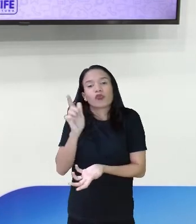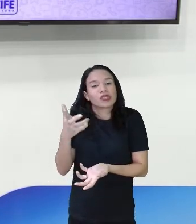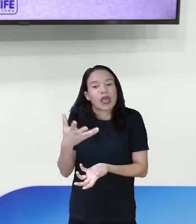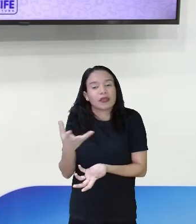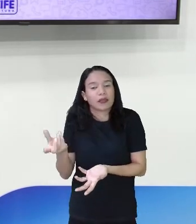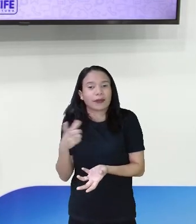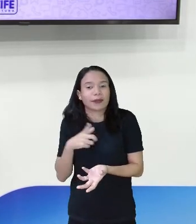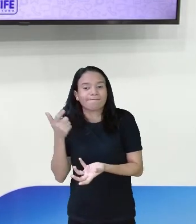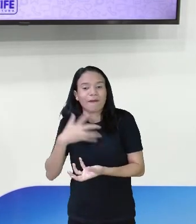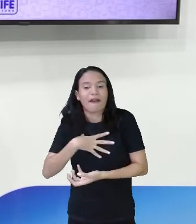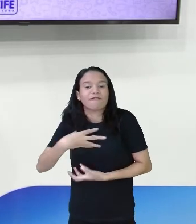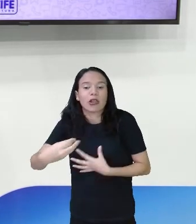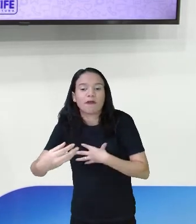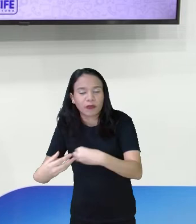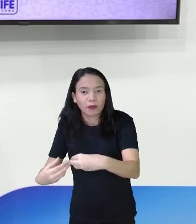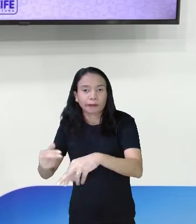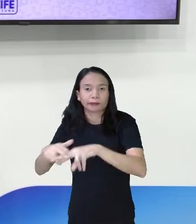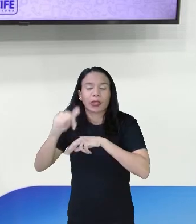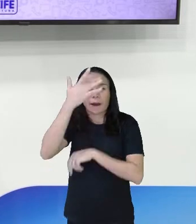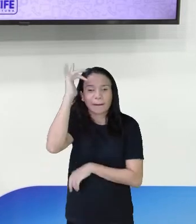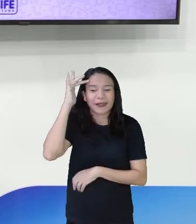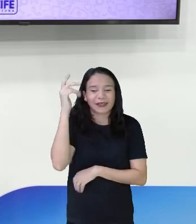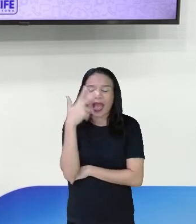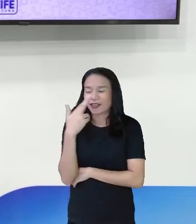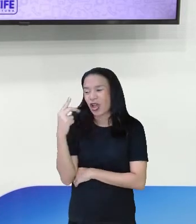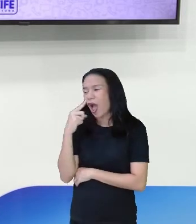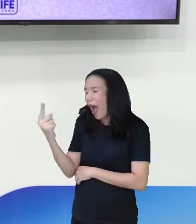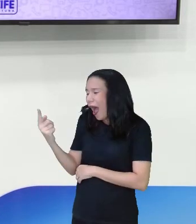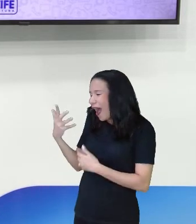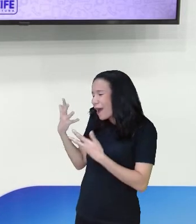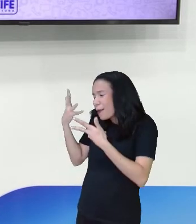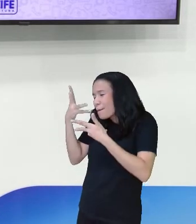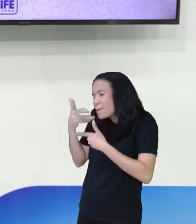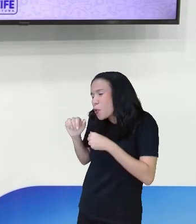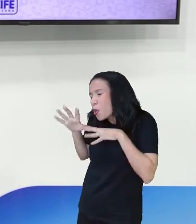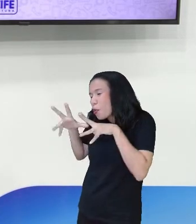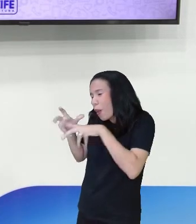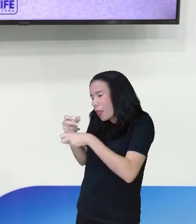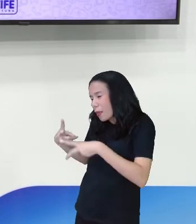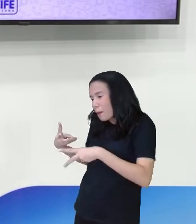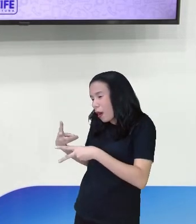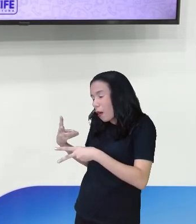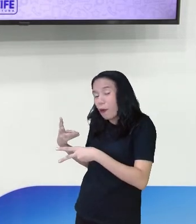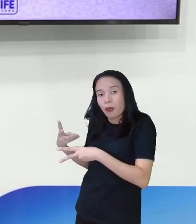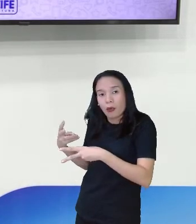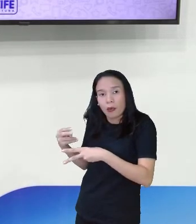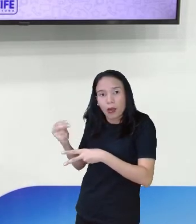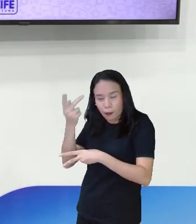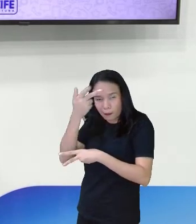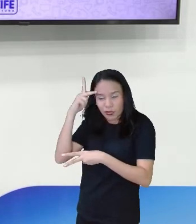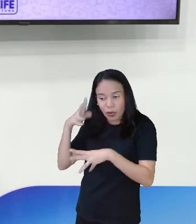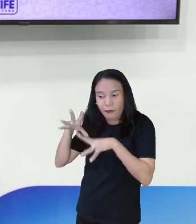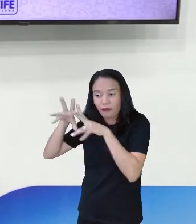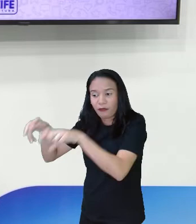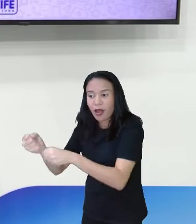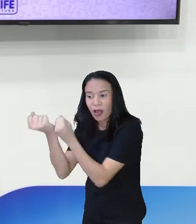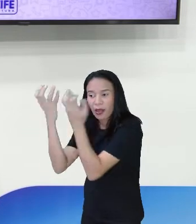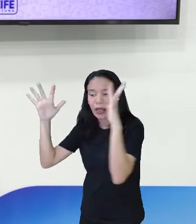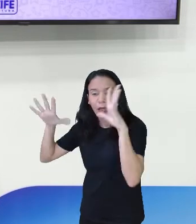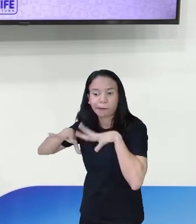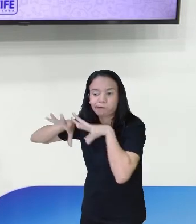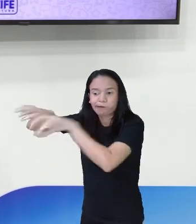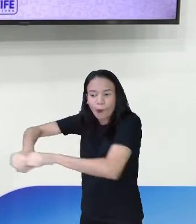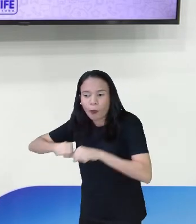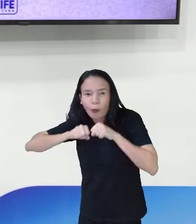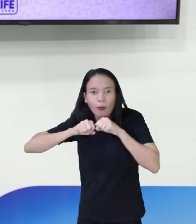reproduzir em cativeiro. Então as pessoas às vezes acham aquele animal tão bonito, compra, alguém vai na natureza, retira, vende e